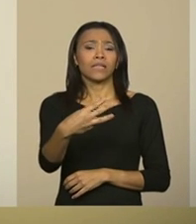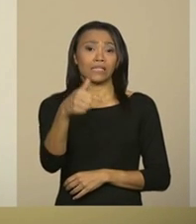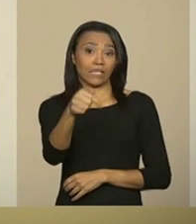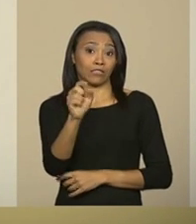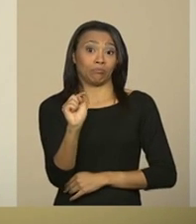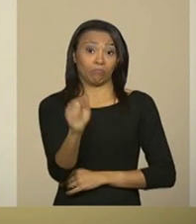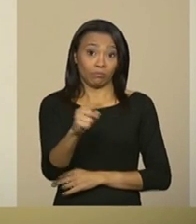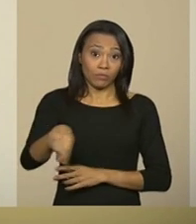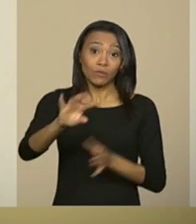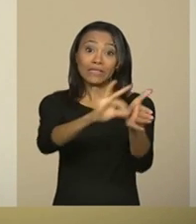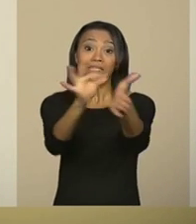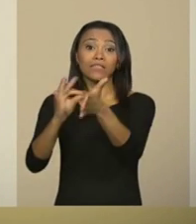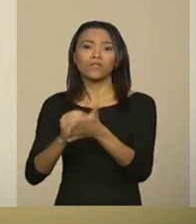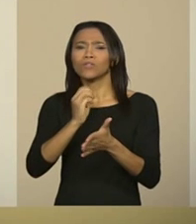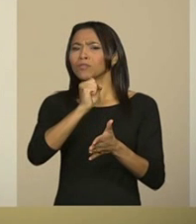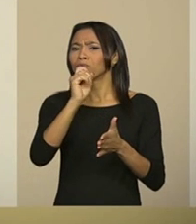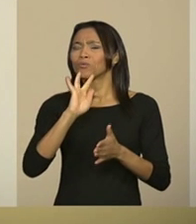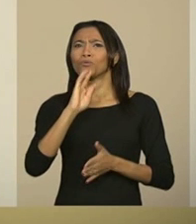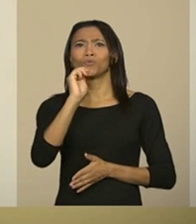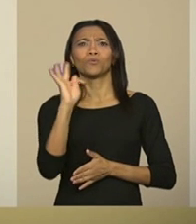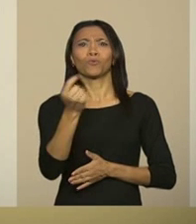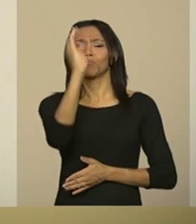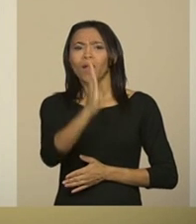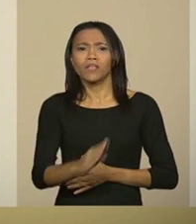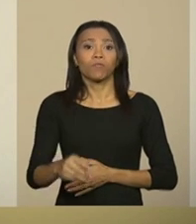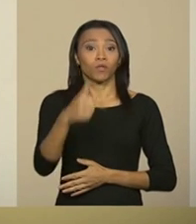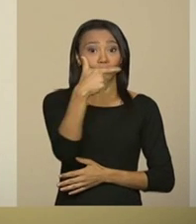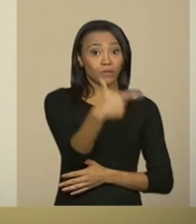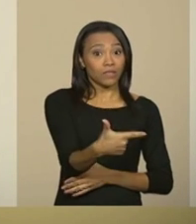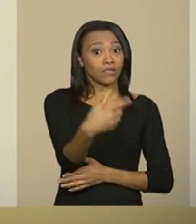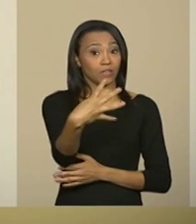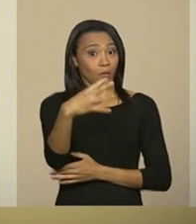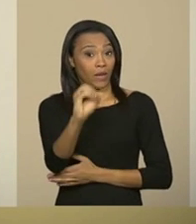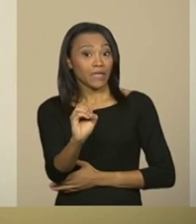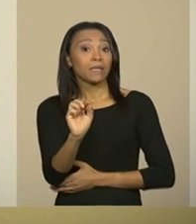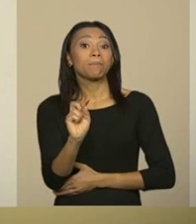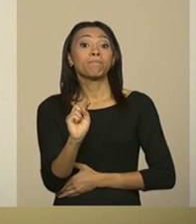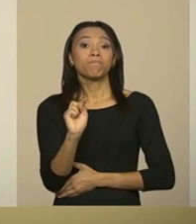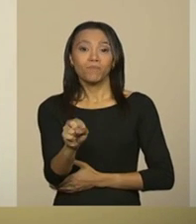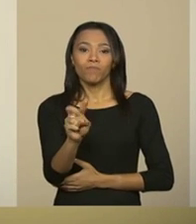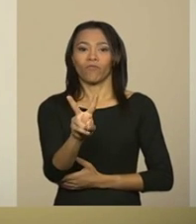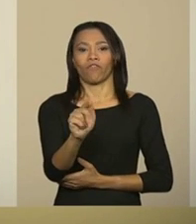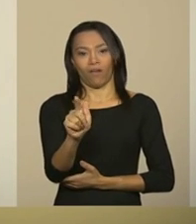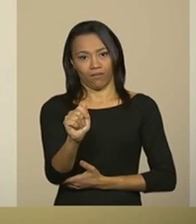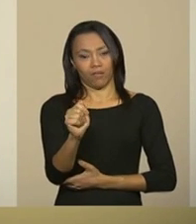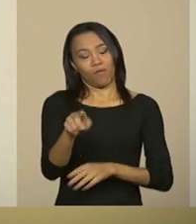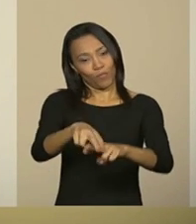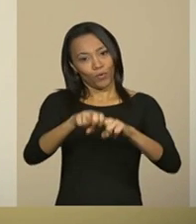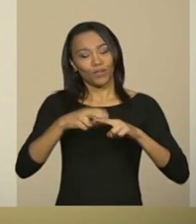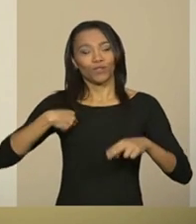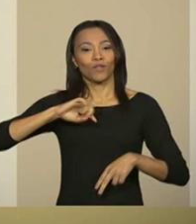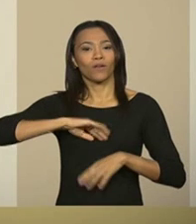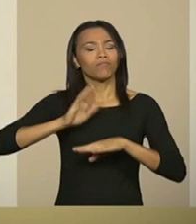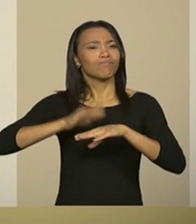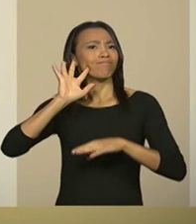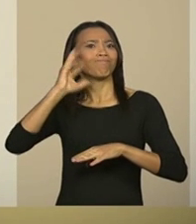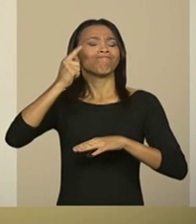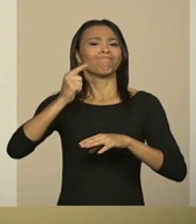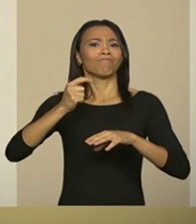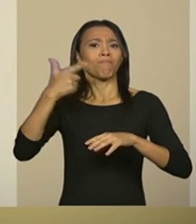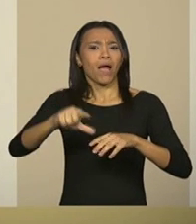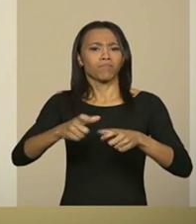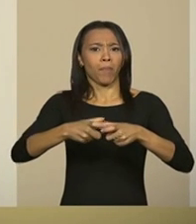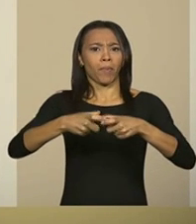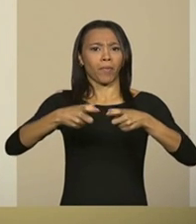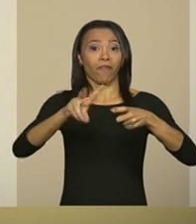inscrições de todo o brasil para 240 mil vagas foi por isso que nós decidimos ampliar a oferta de